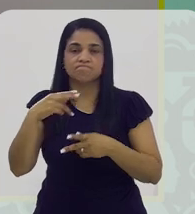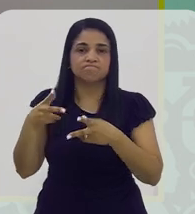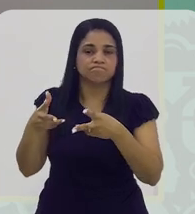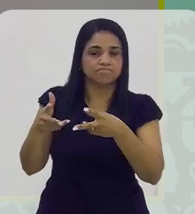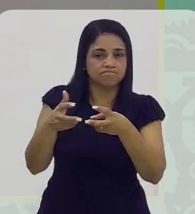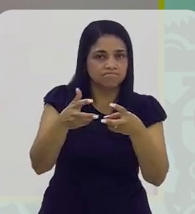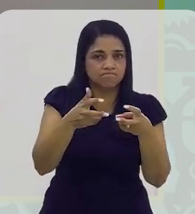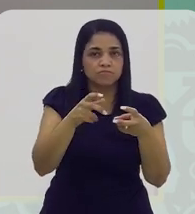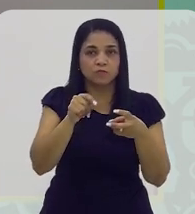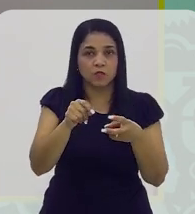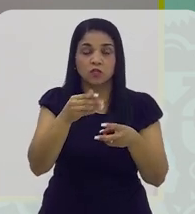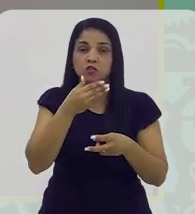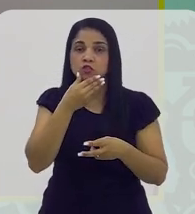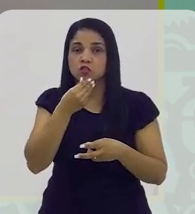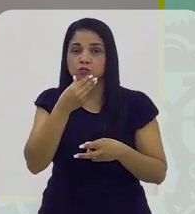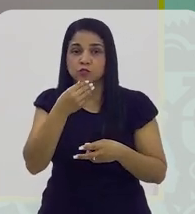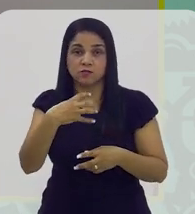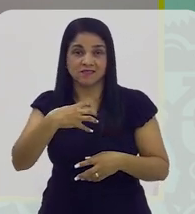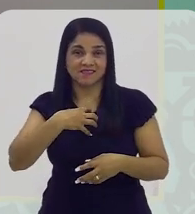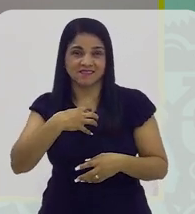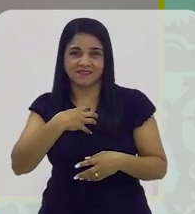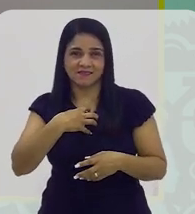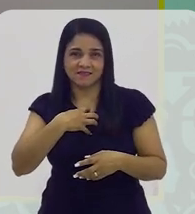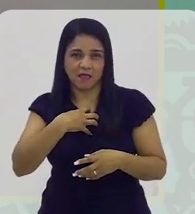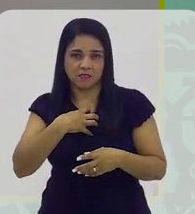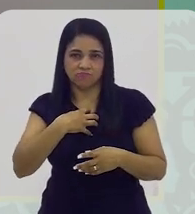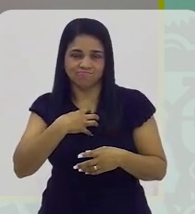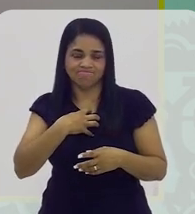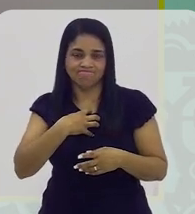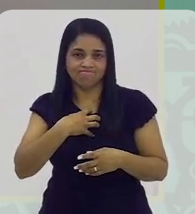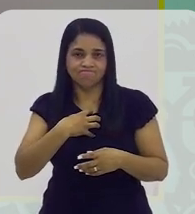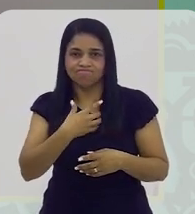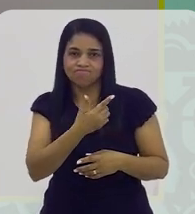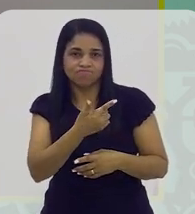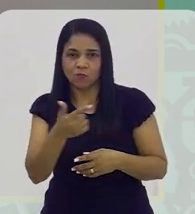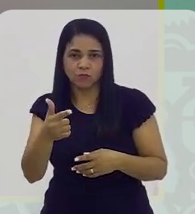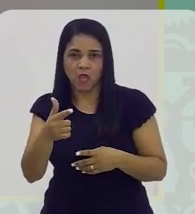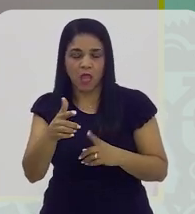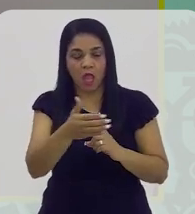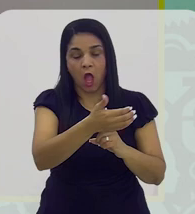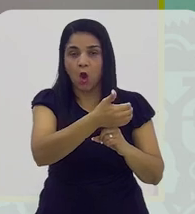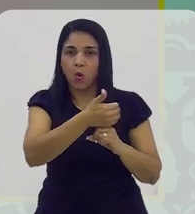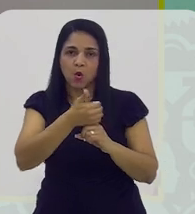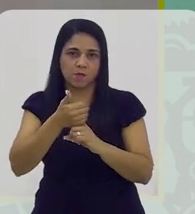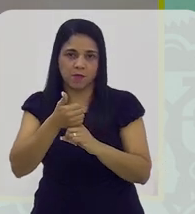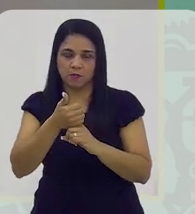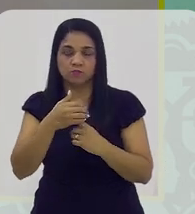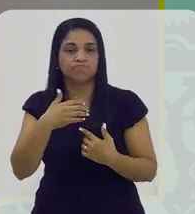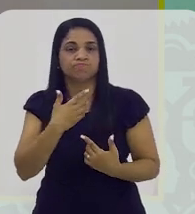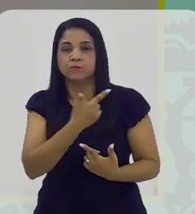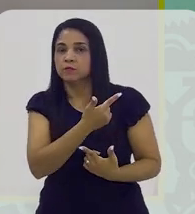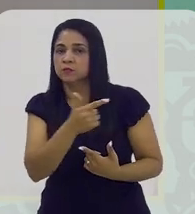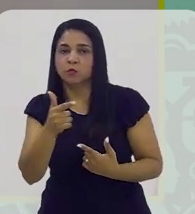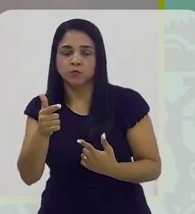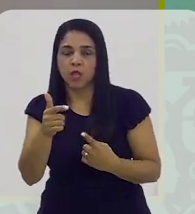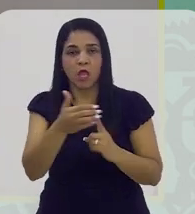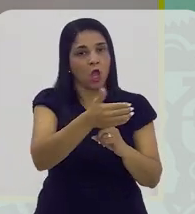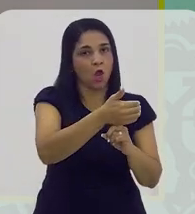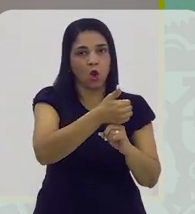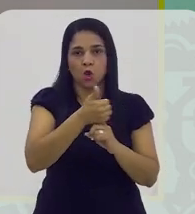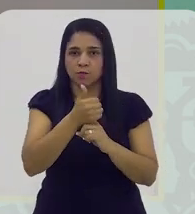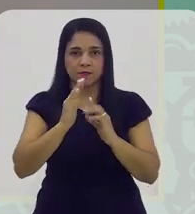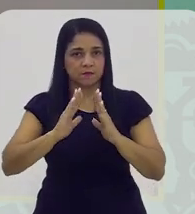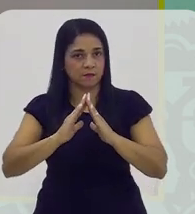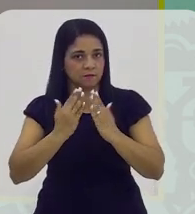muito também eles falando que não se sentem acolhidos dentro de casa, não se sentem acolhidos na escola. E